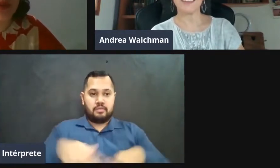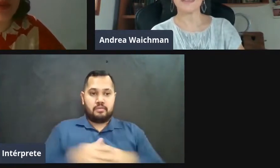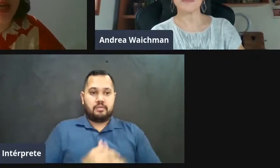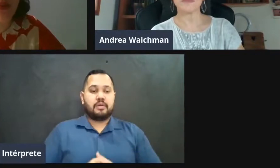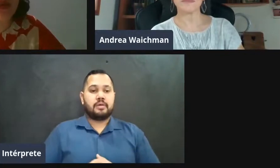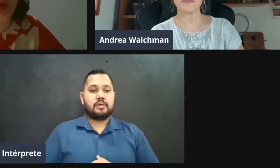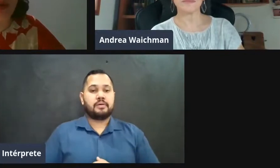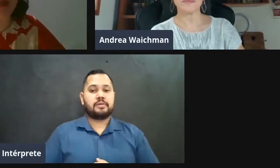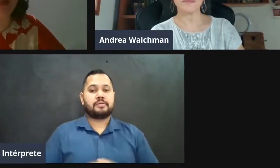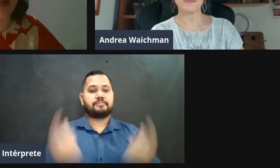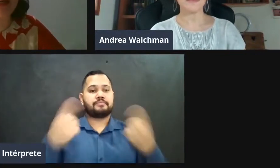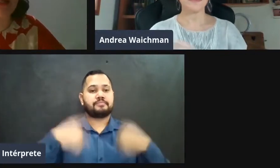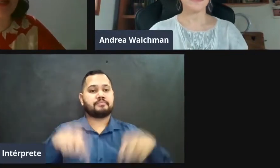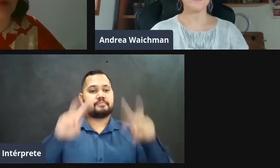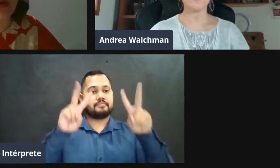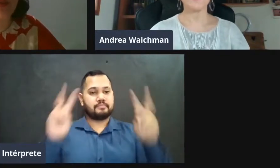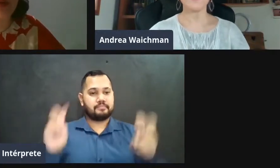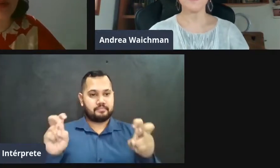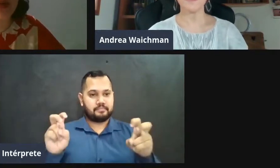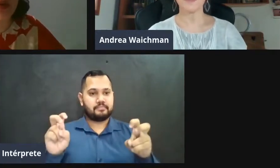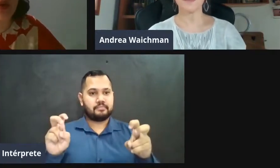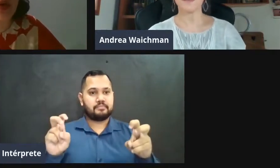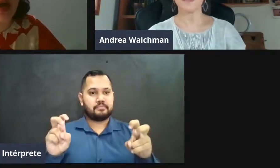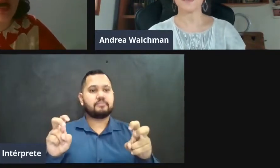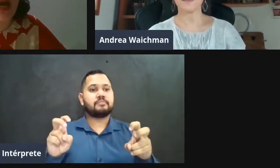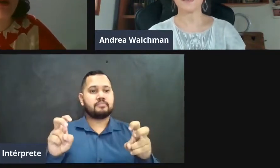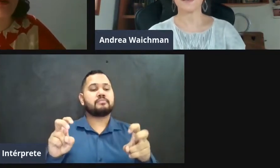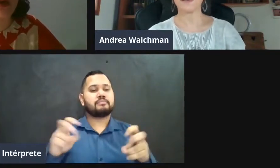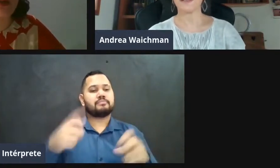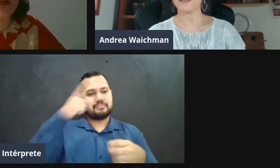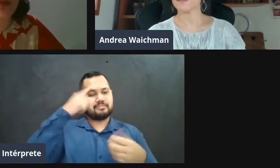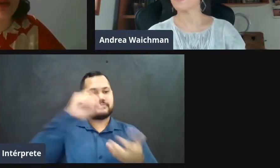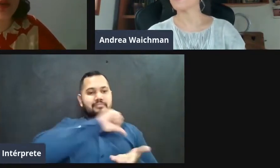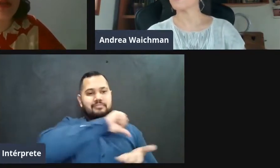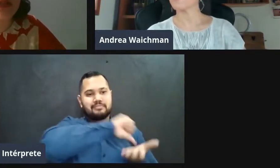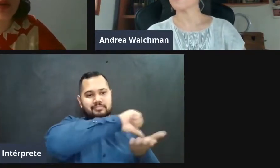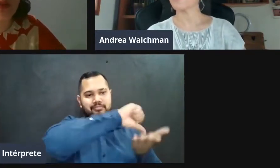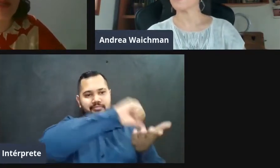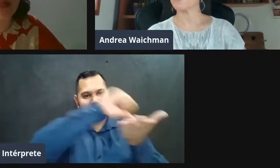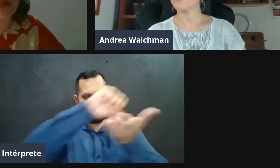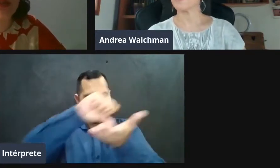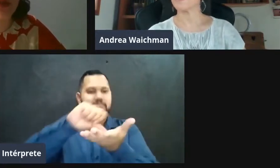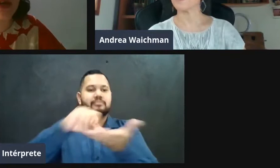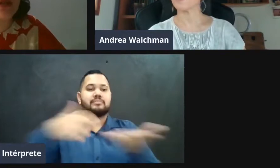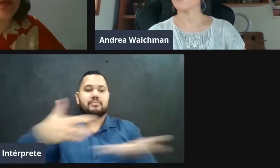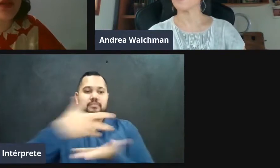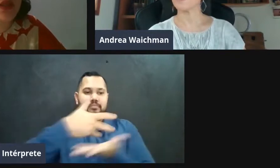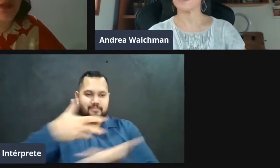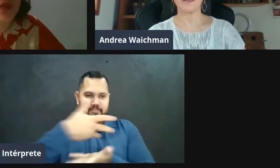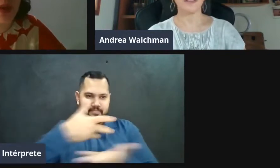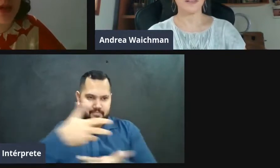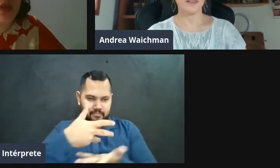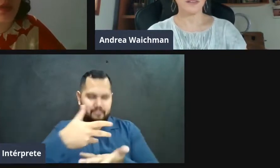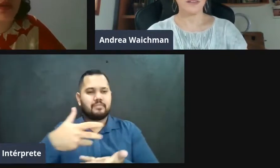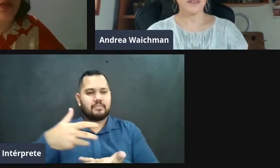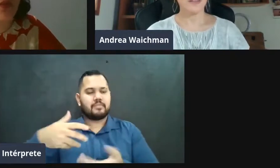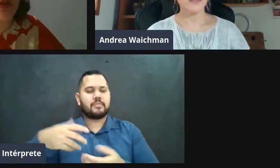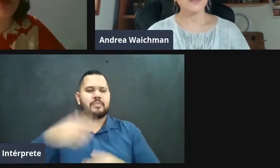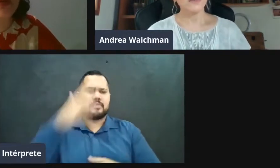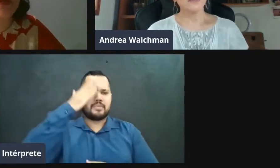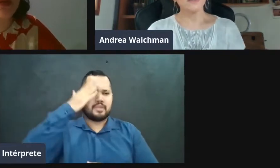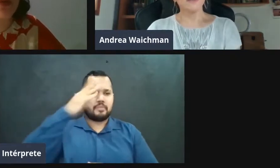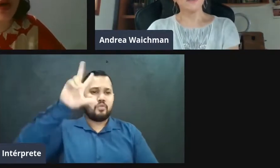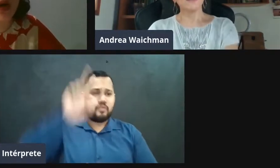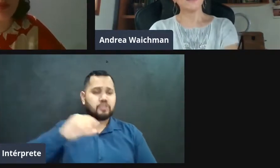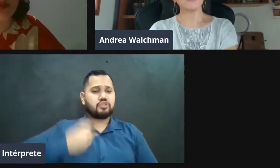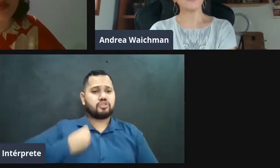o próximo tema é sobre integração campo do interior. A UFAM tem sua atuação presente em diferentes municípios do Amazonas por meio